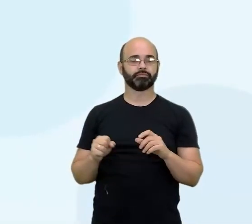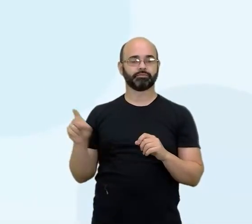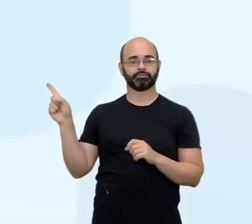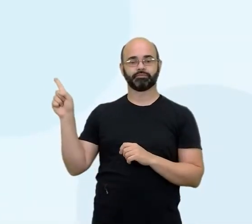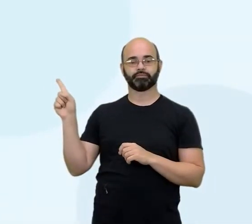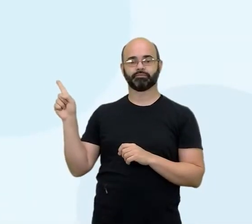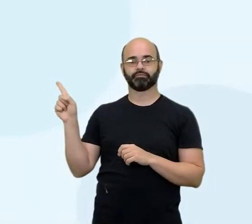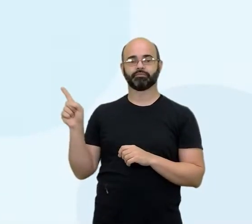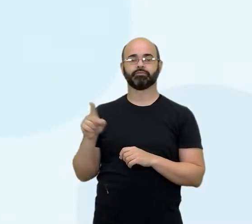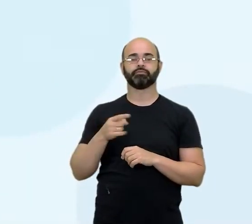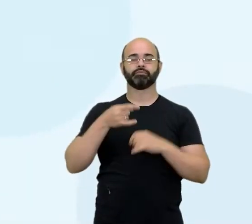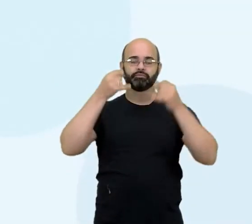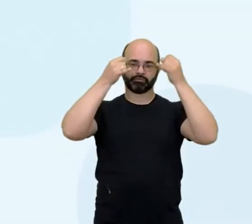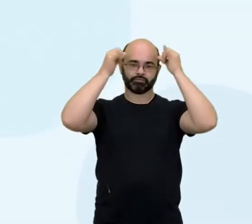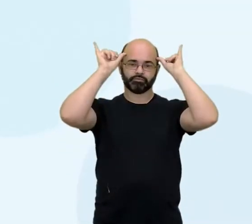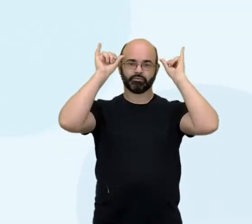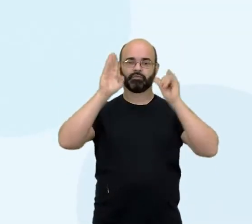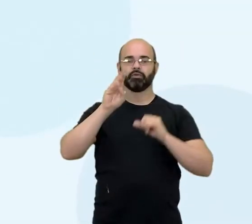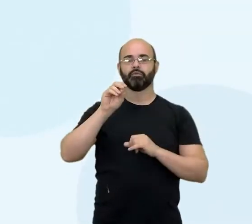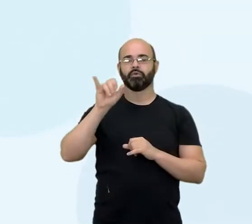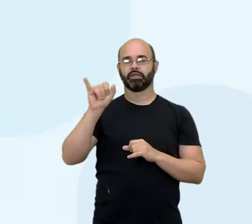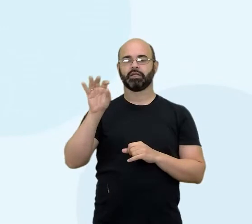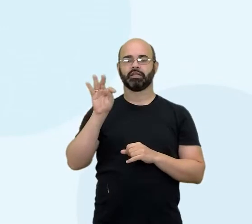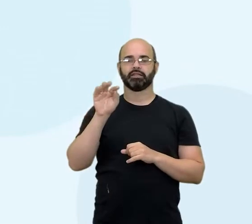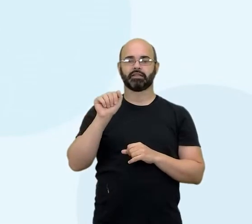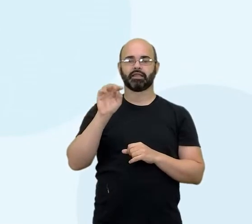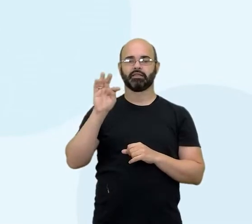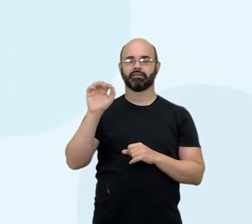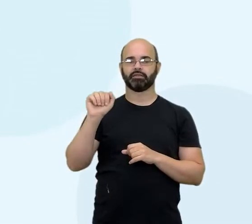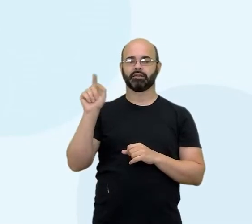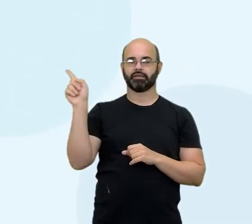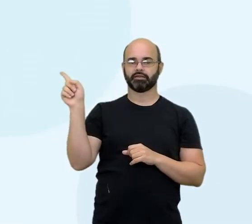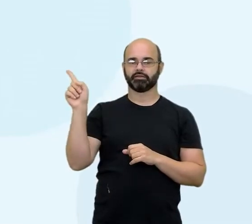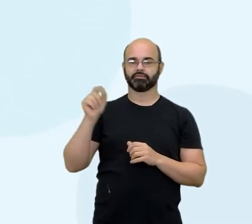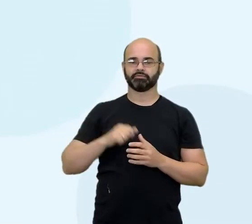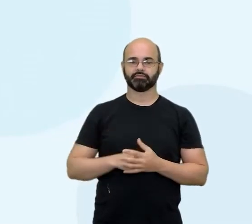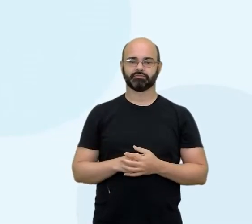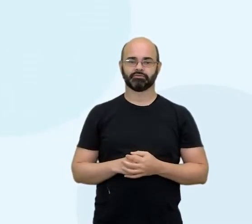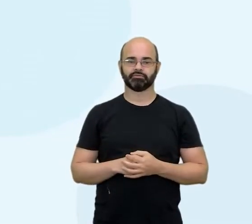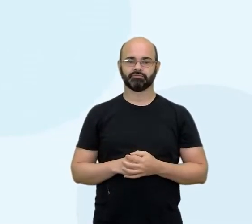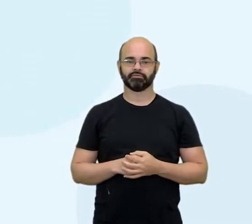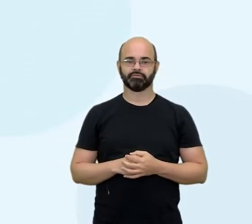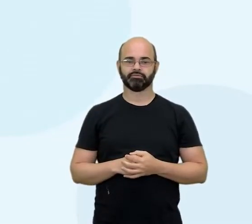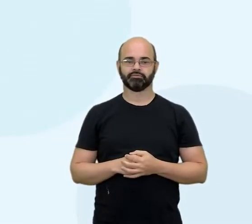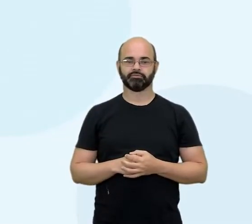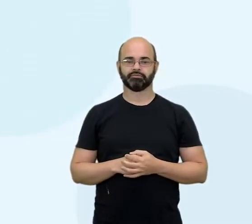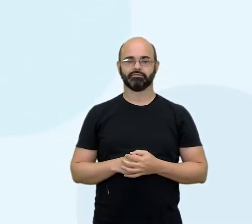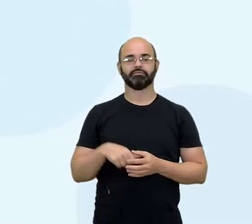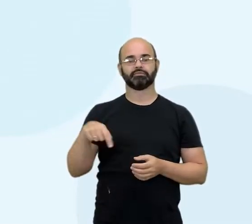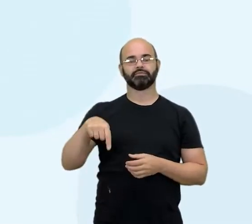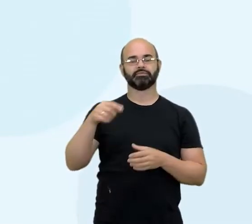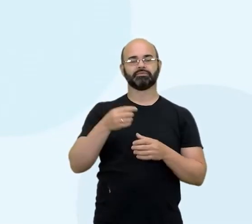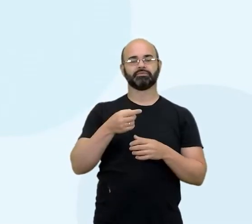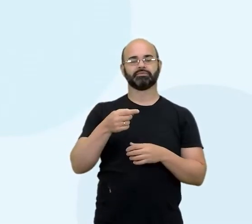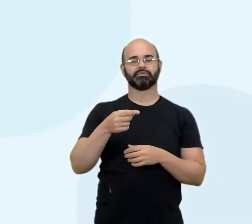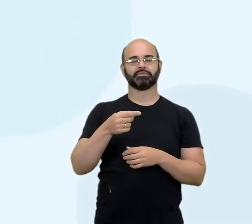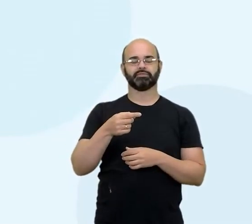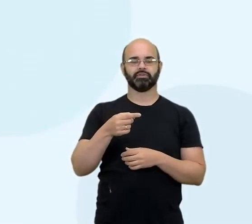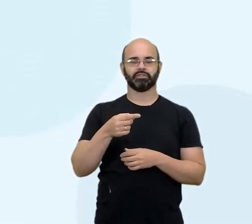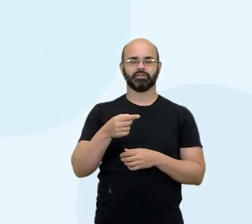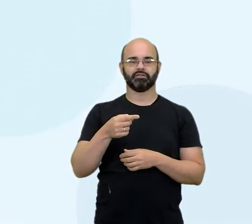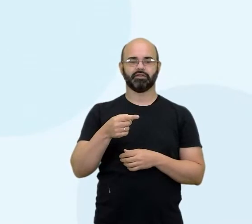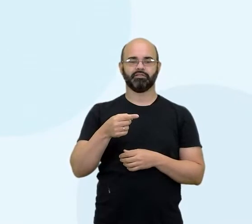do Boitatá, né? O Boitatá, que é uma das criaturas aí fantásticas do nosso folclore brasileiro.